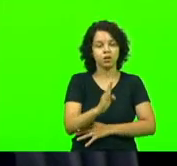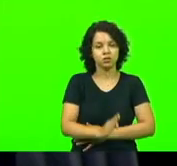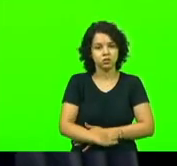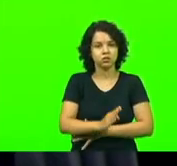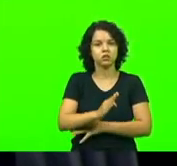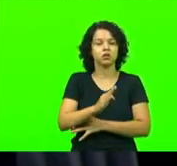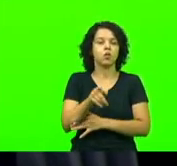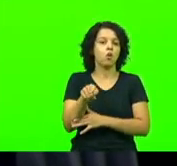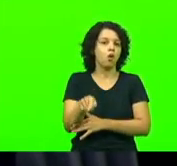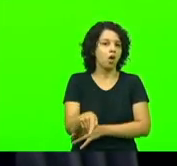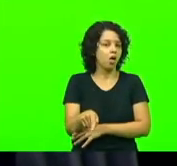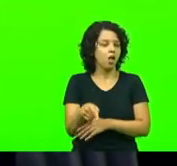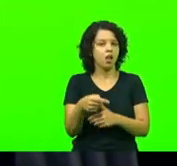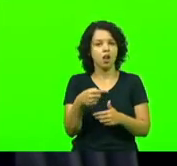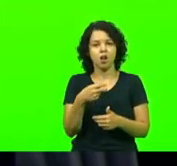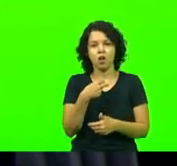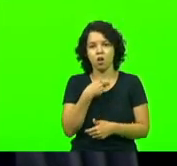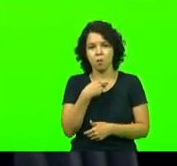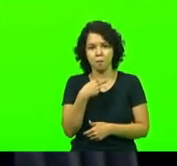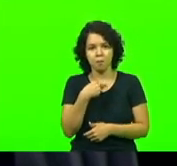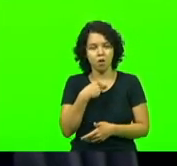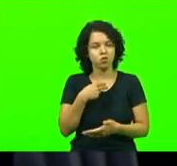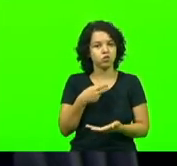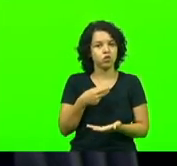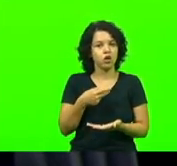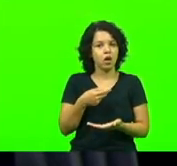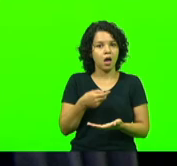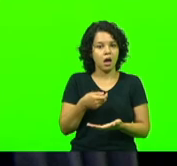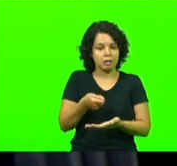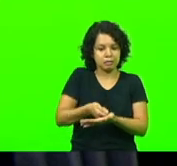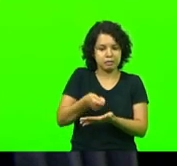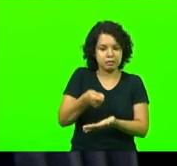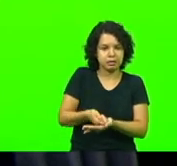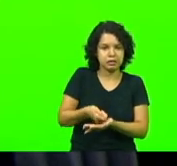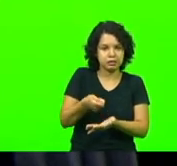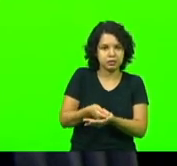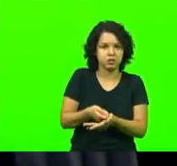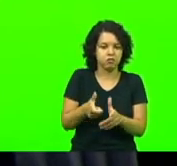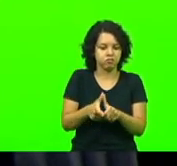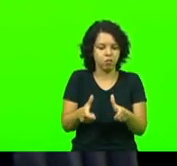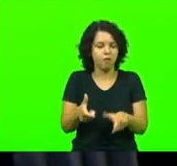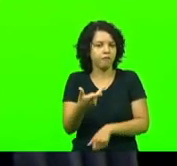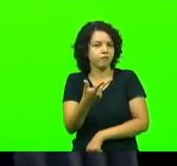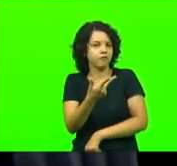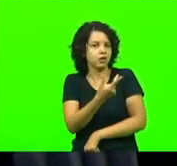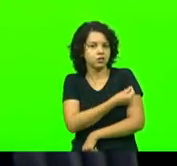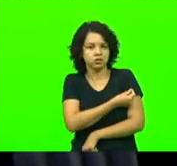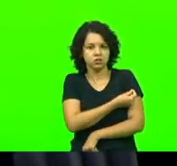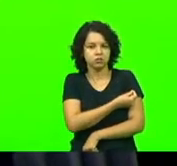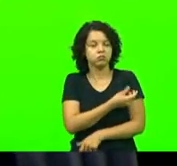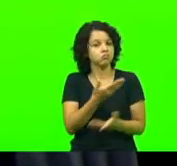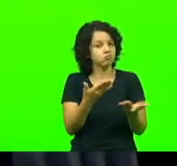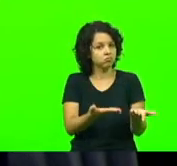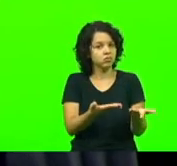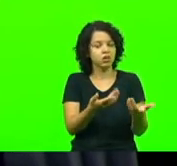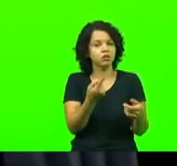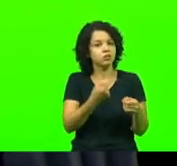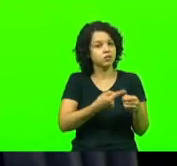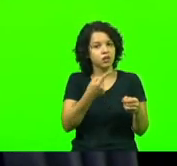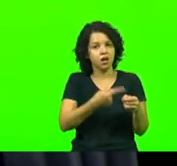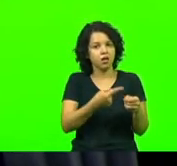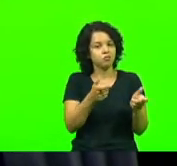não permitir a exigência do passaporte. Lontras. A cidade de